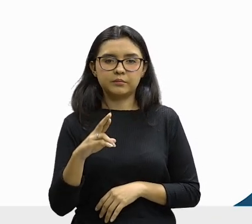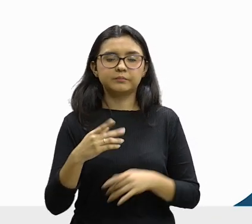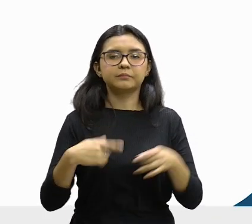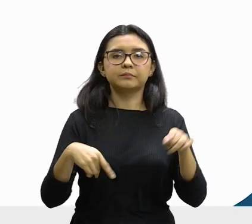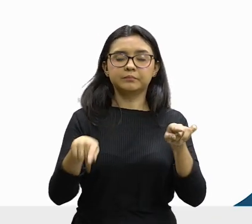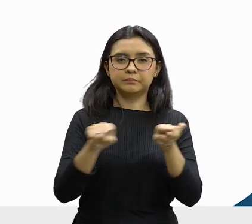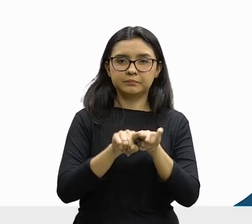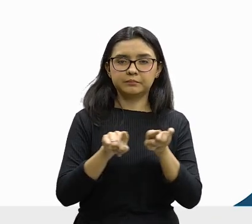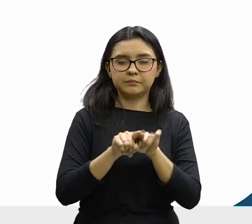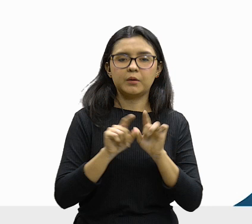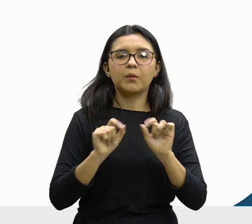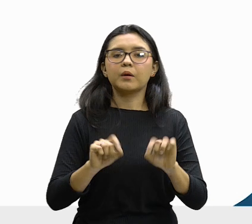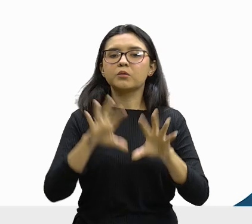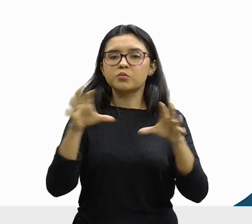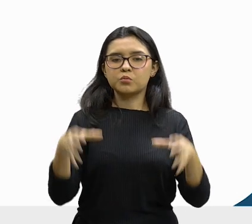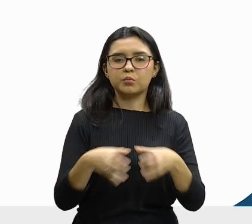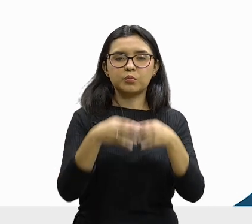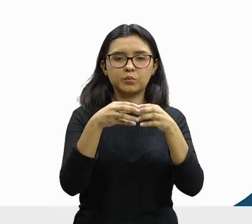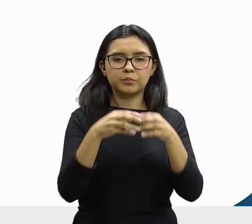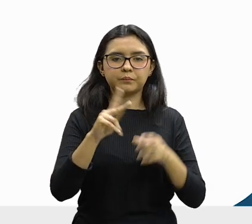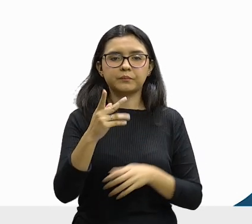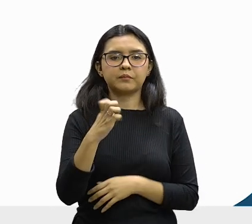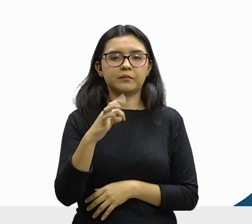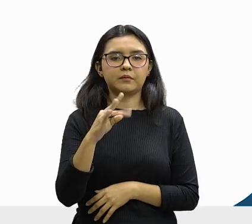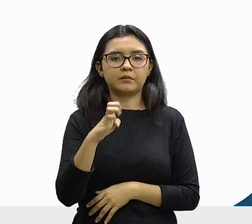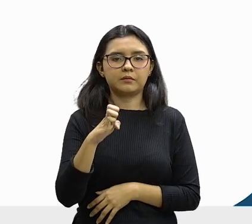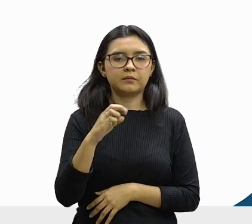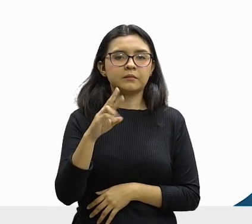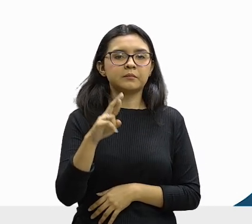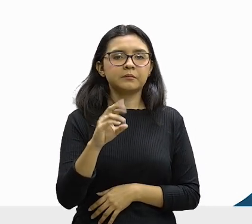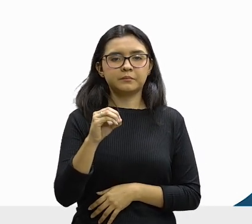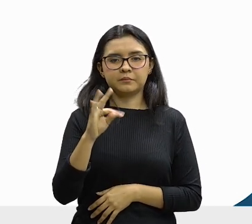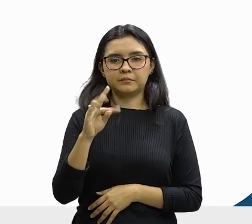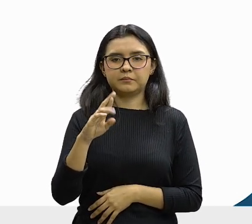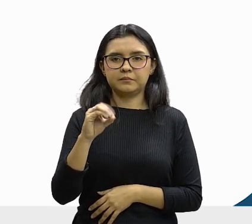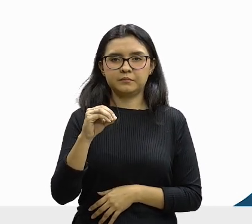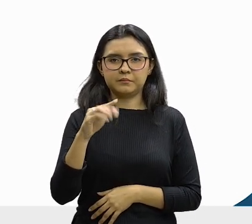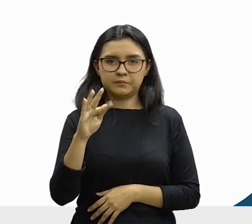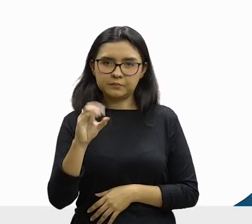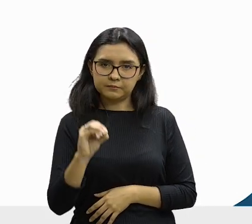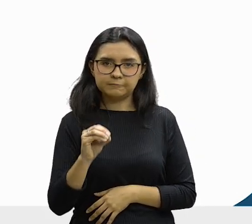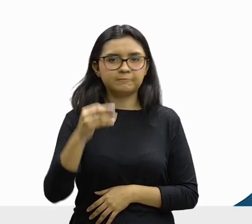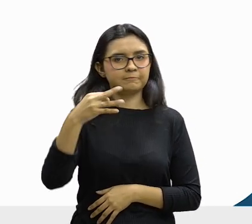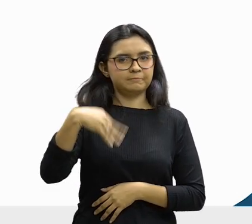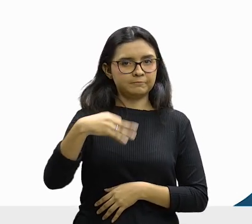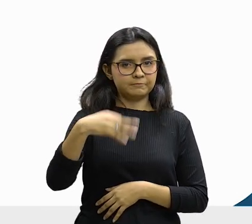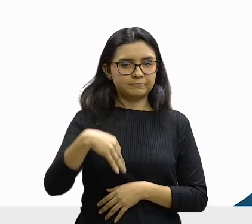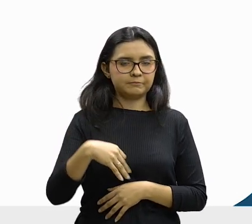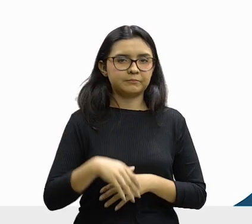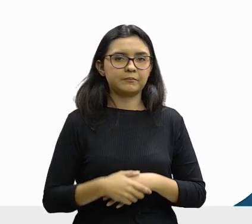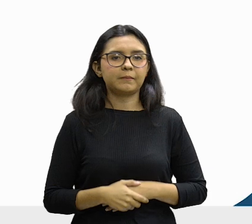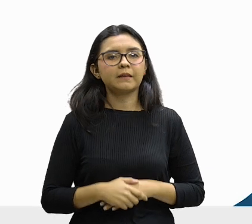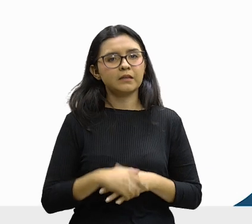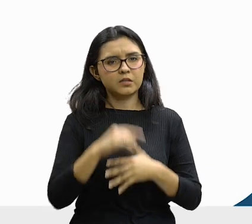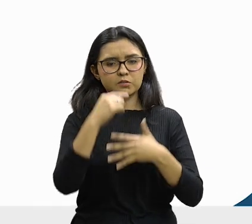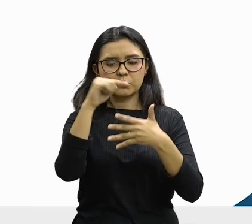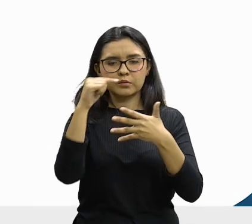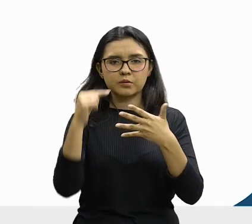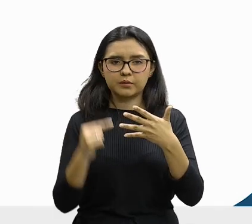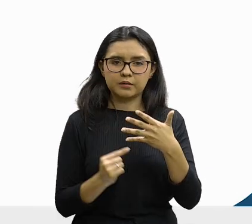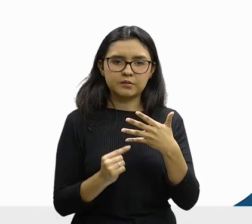heterotrófico. Claro, tá? O plasmódio da malária, ele é exatamente esse cara. E as outras alternativas,